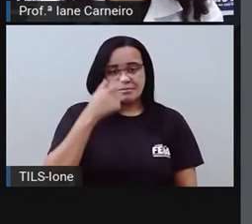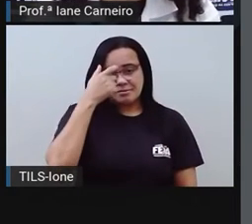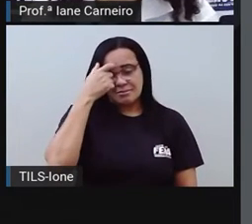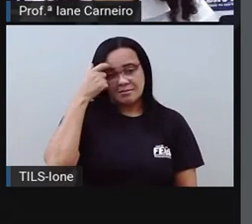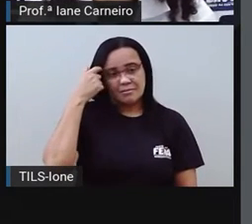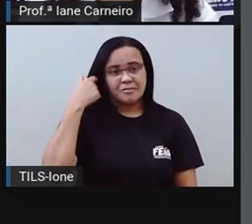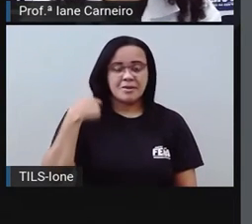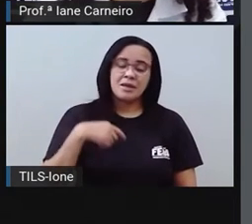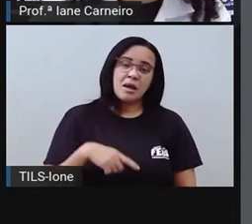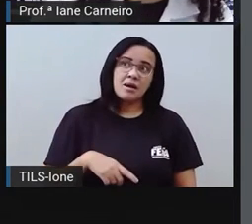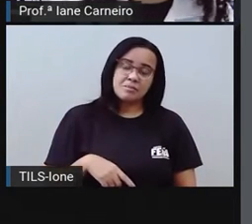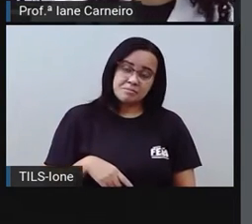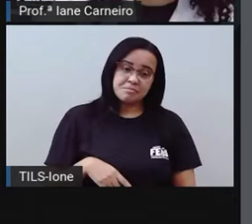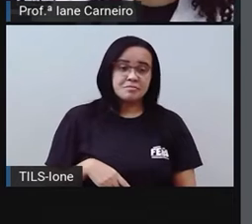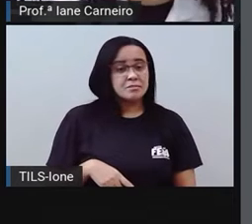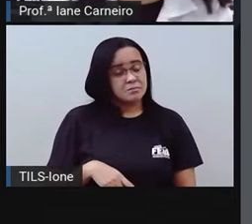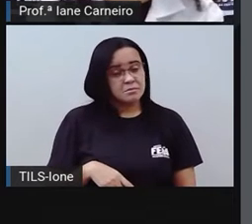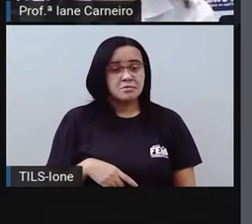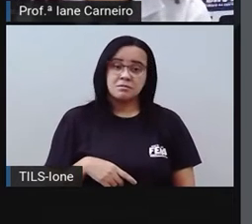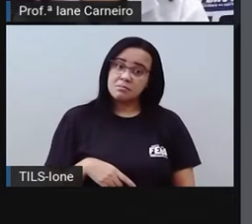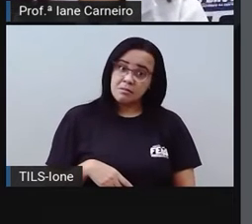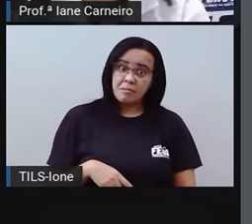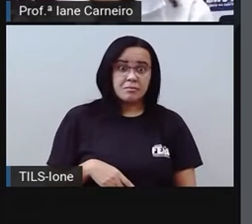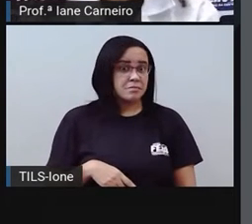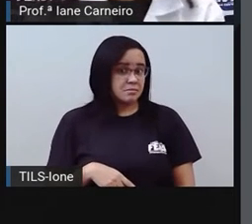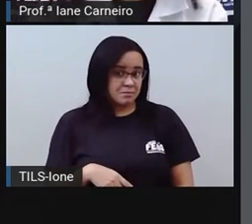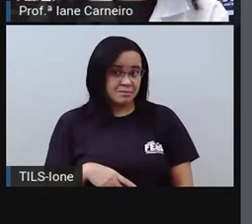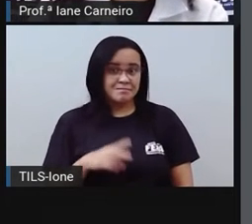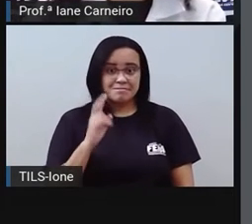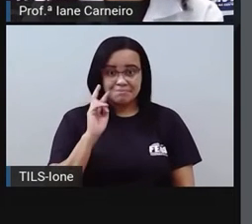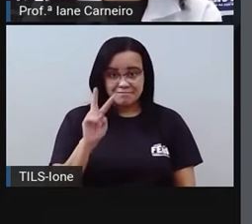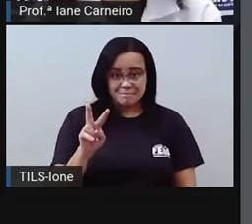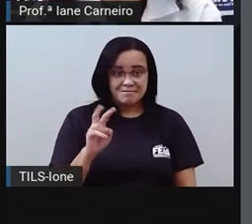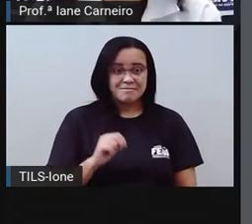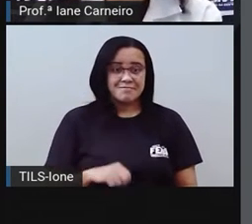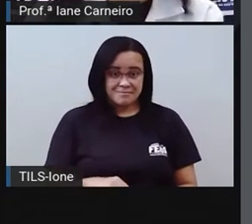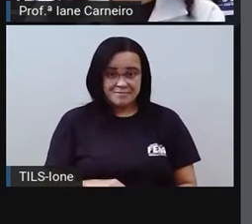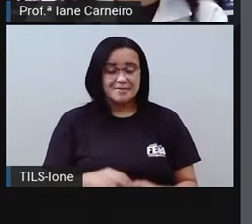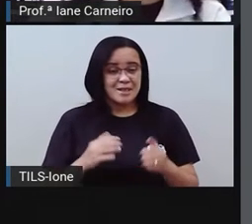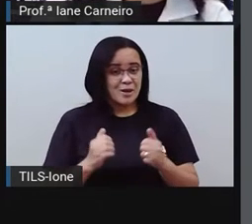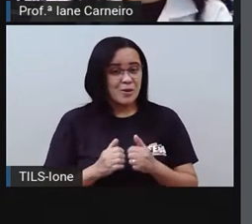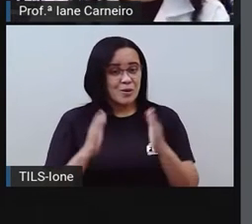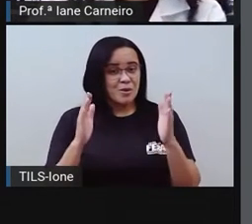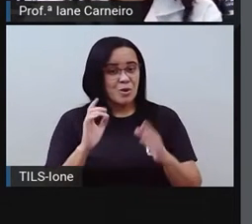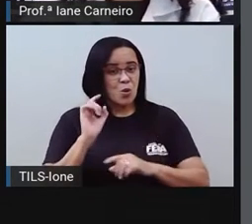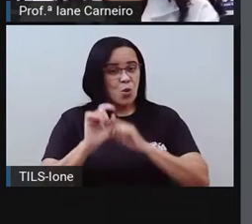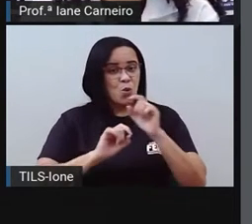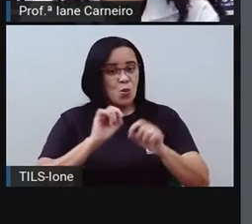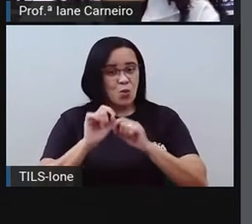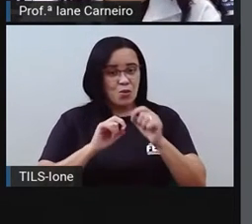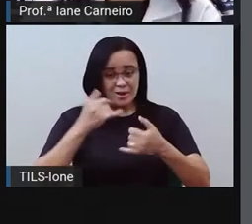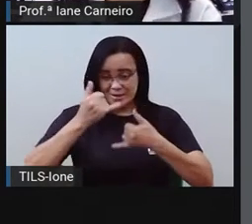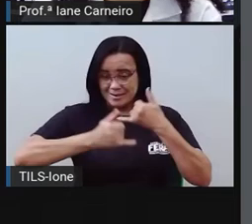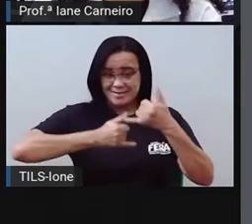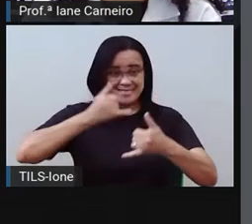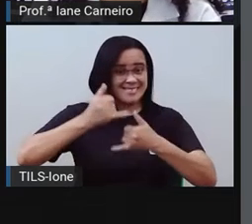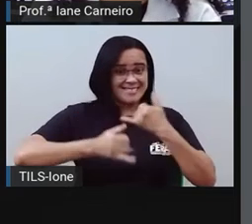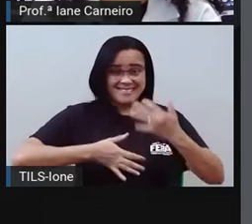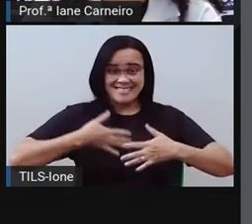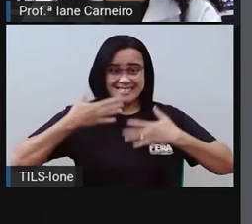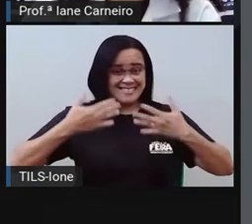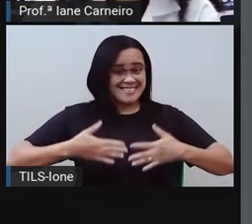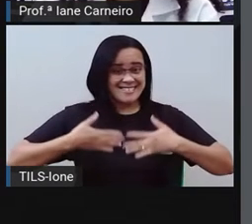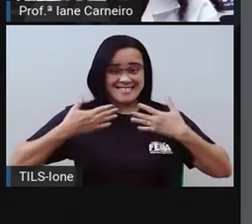Piscadela aqui, piscadela ali, ó. Começou ali uma verdadeira folia. Era um jogo